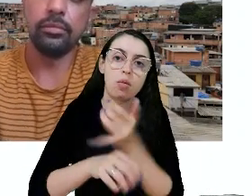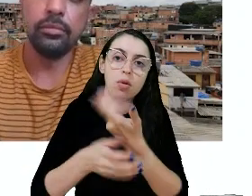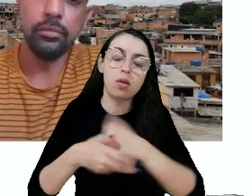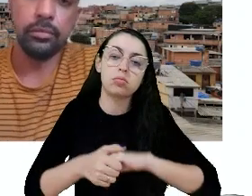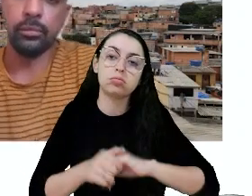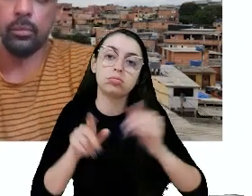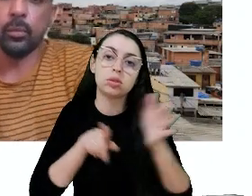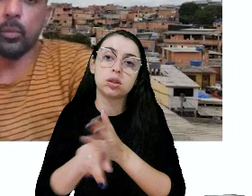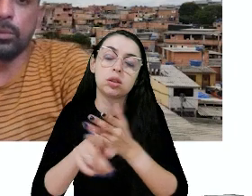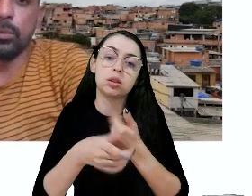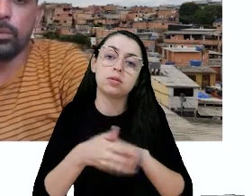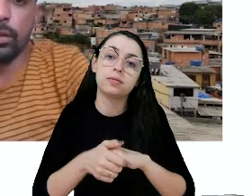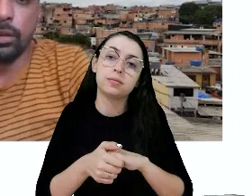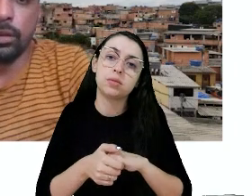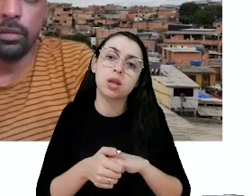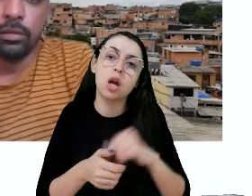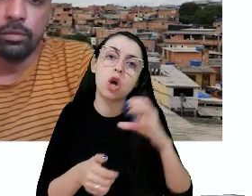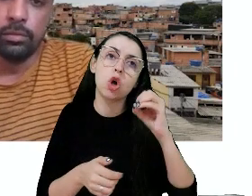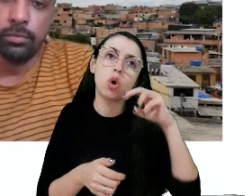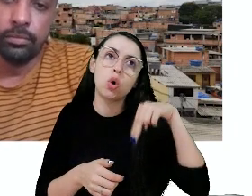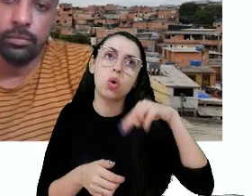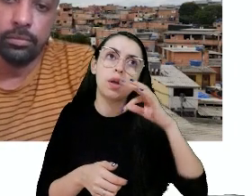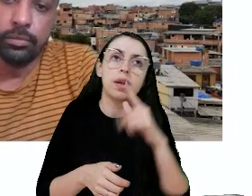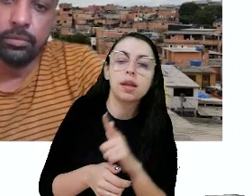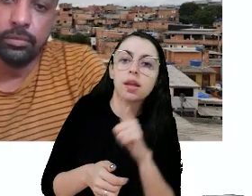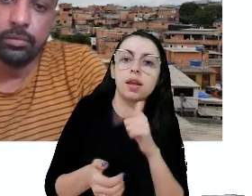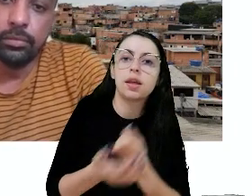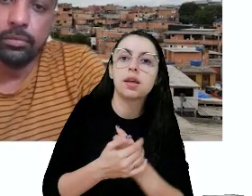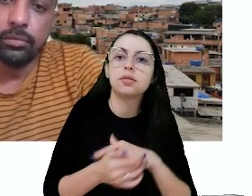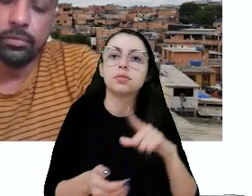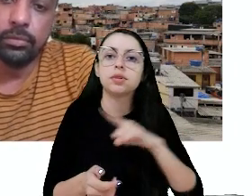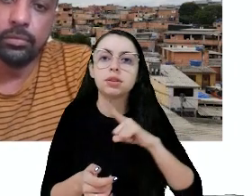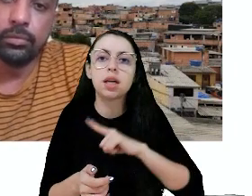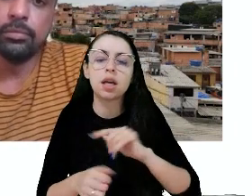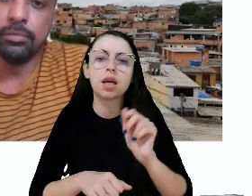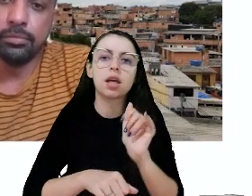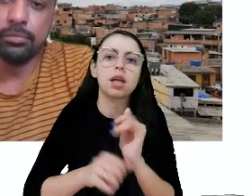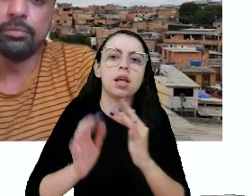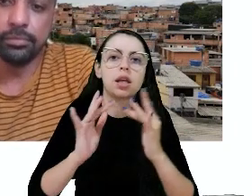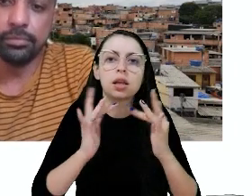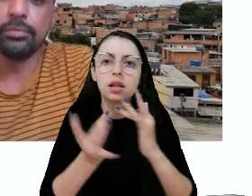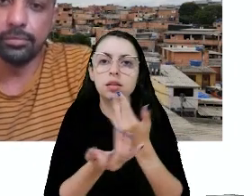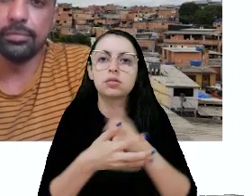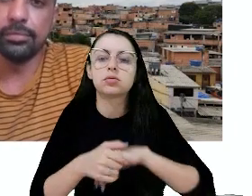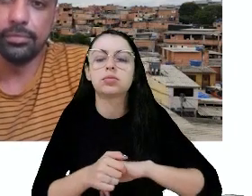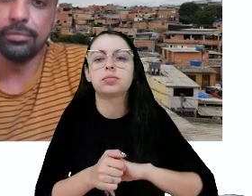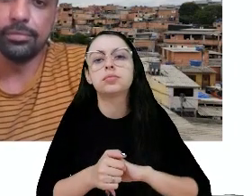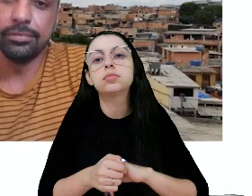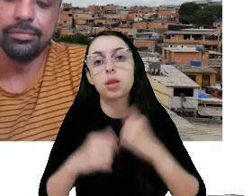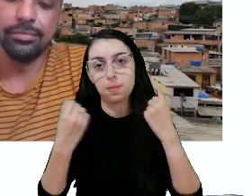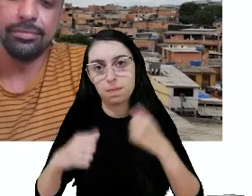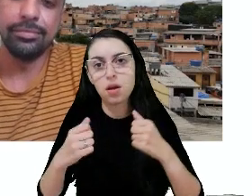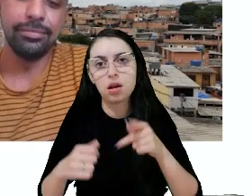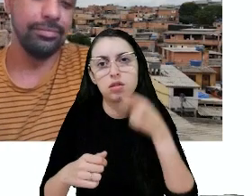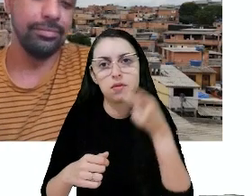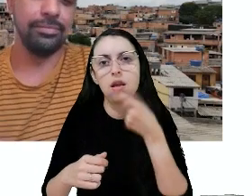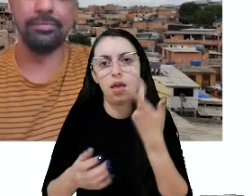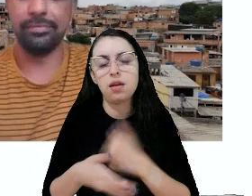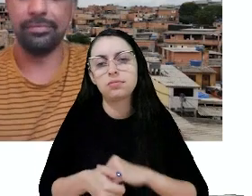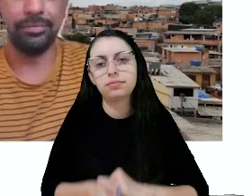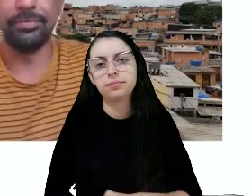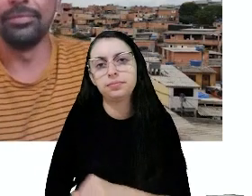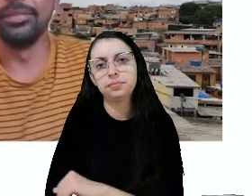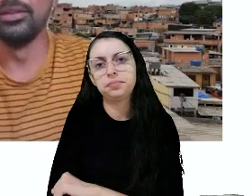se a ONG, o projeto Gerando Falcões, tem rede social, Instagram e tal. Então, se você puder dizer também isso.